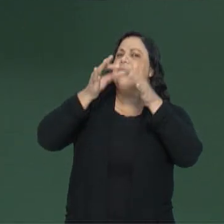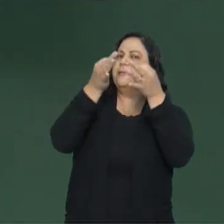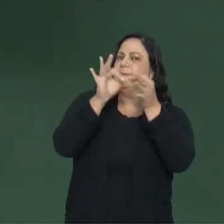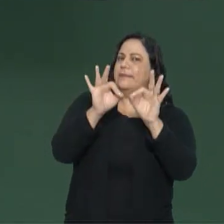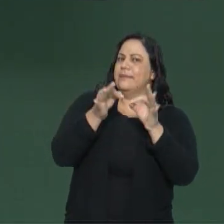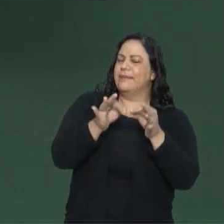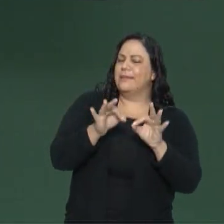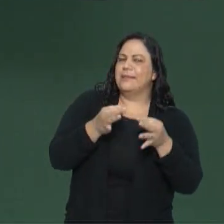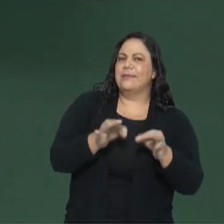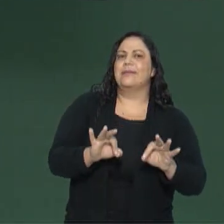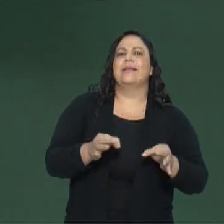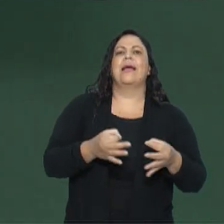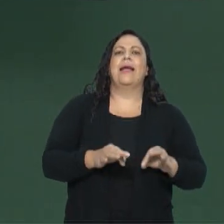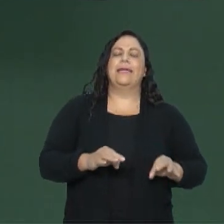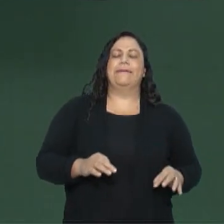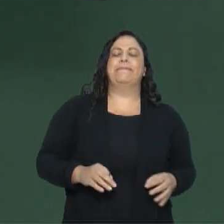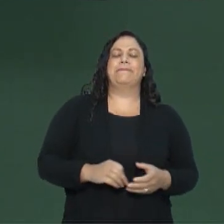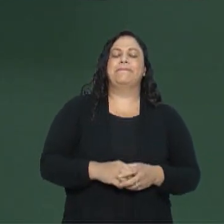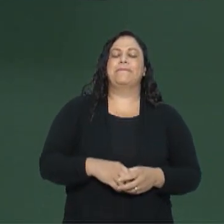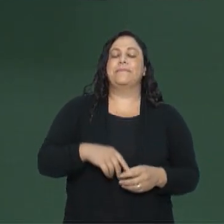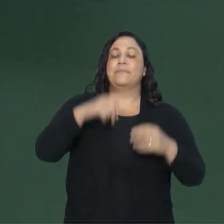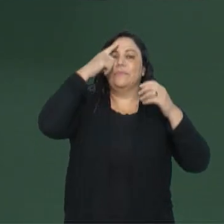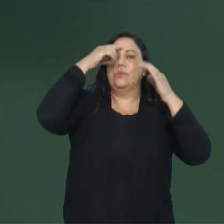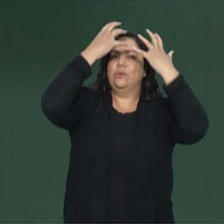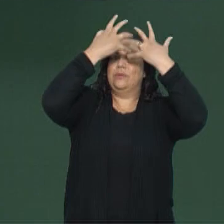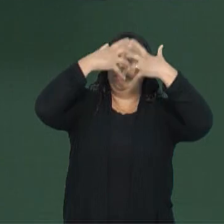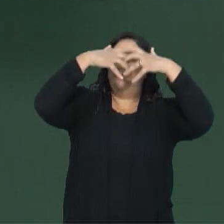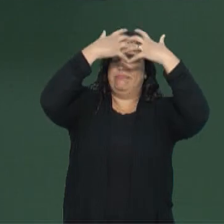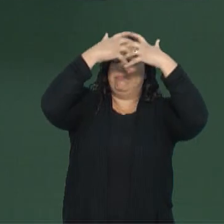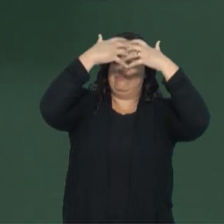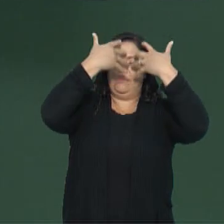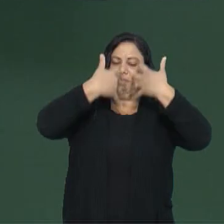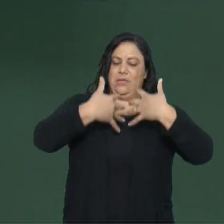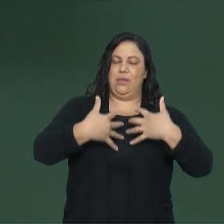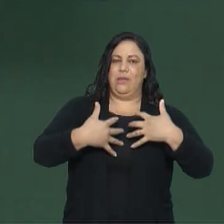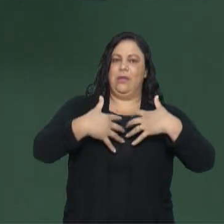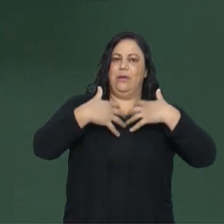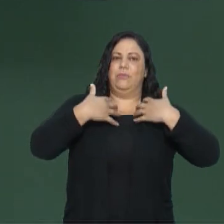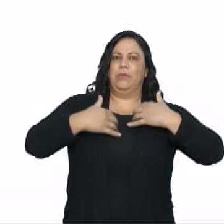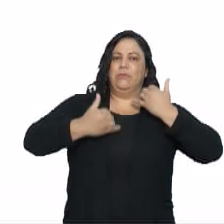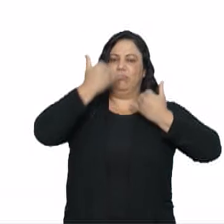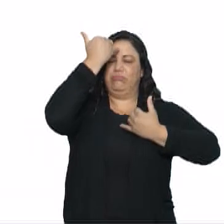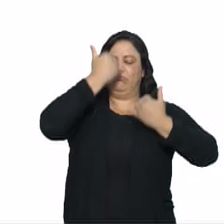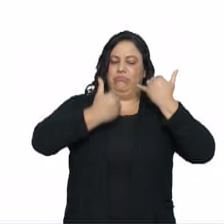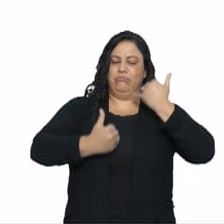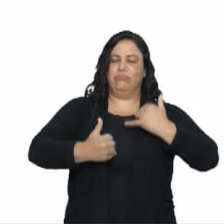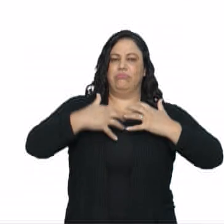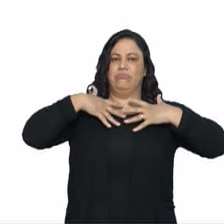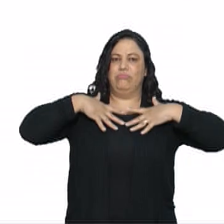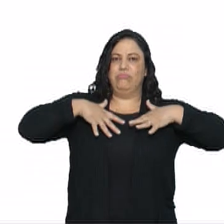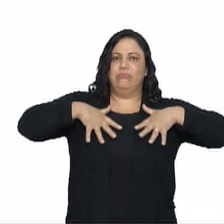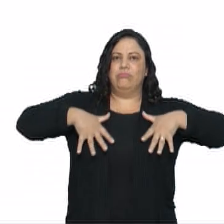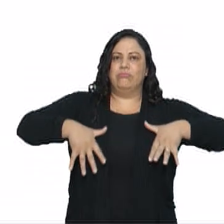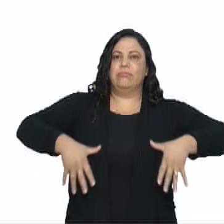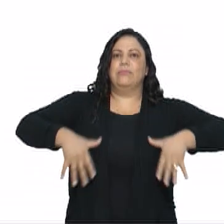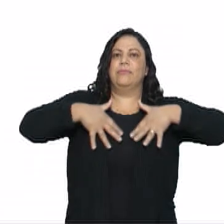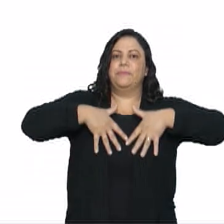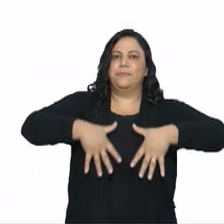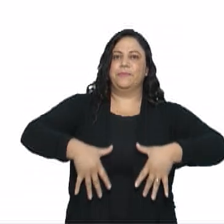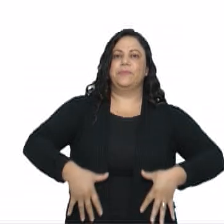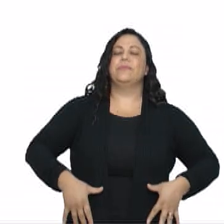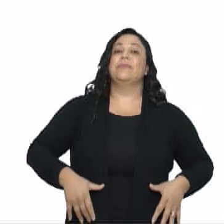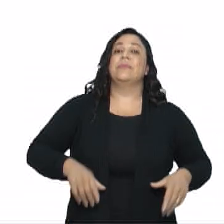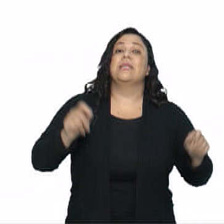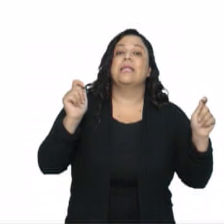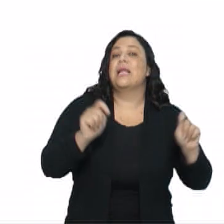do sistema nervoso central. Então, como eu falei para vocês, observem a imagem. O sistema nervoso central é constituído